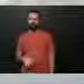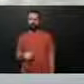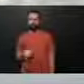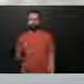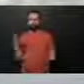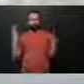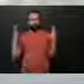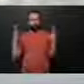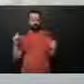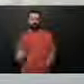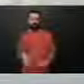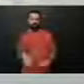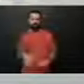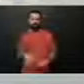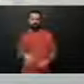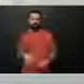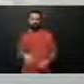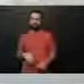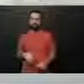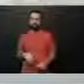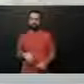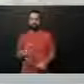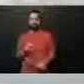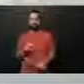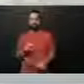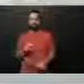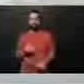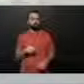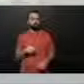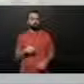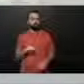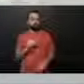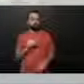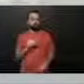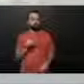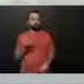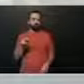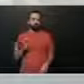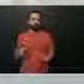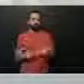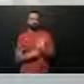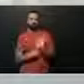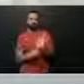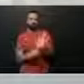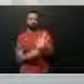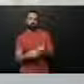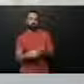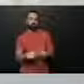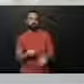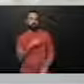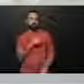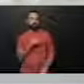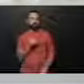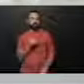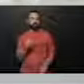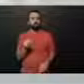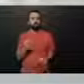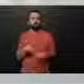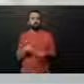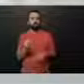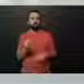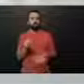158. Ou seja, são diferentes representações para um mesmo número. Você acha